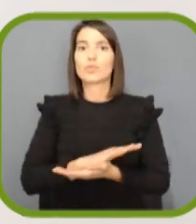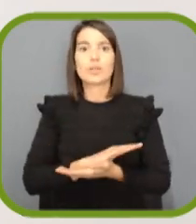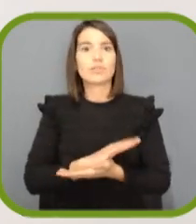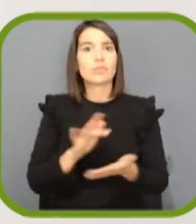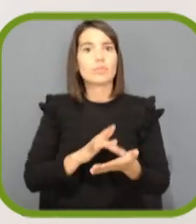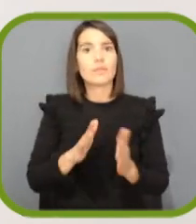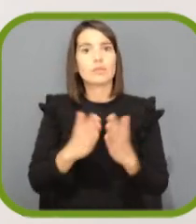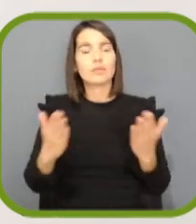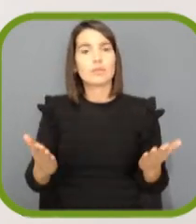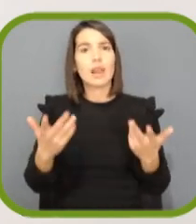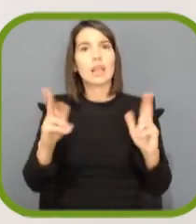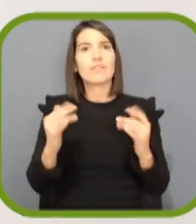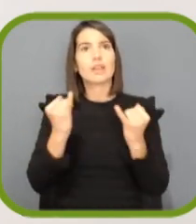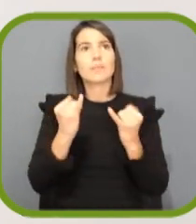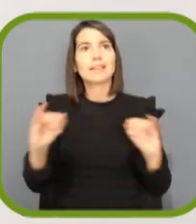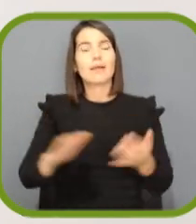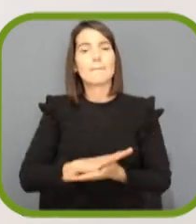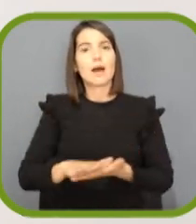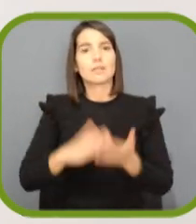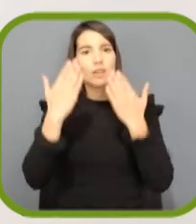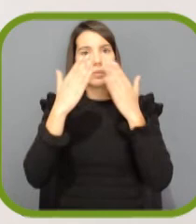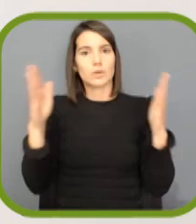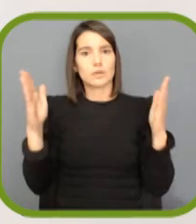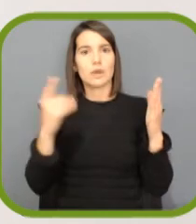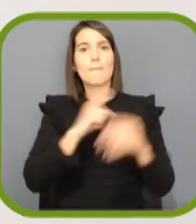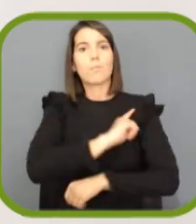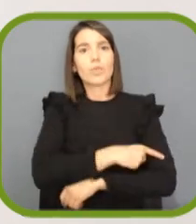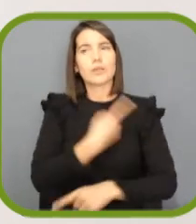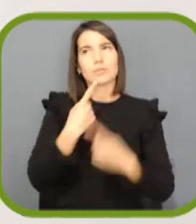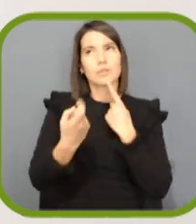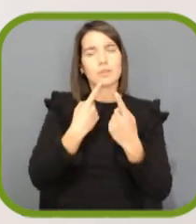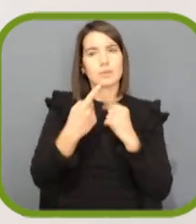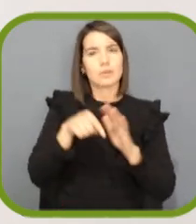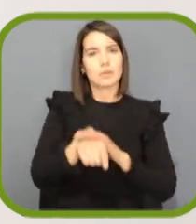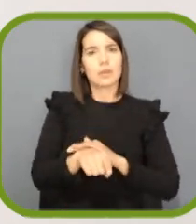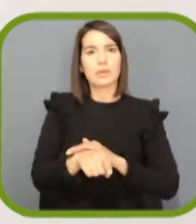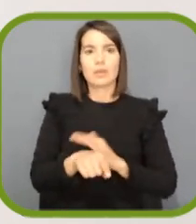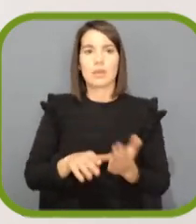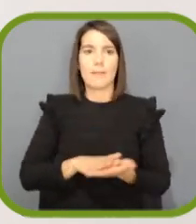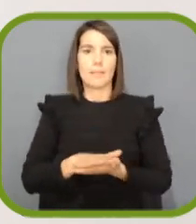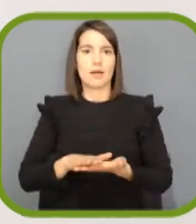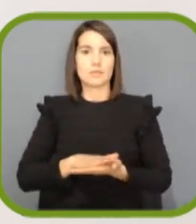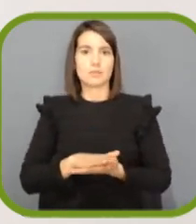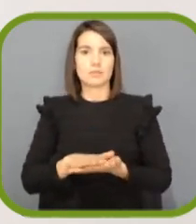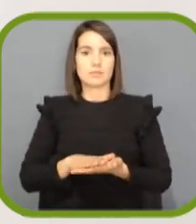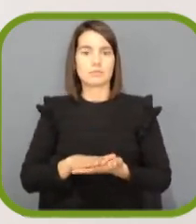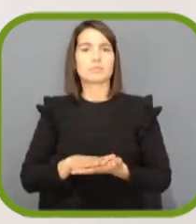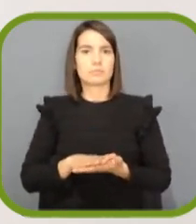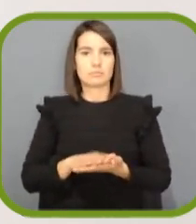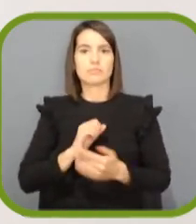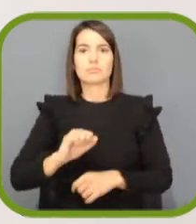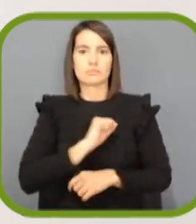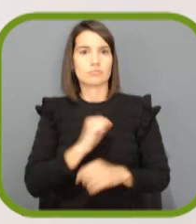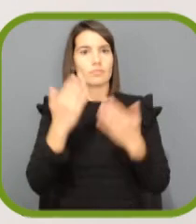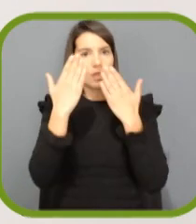jornalismo livre, o jornalismo independente, o jornalismo que escrutina os poderes é um dos pilares da